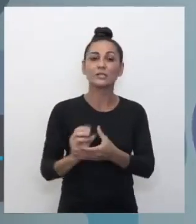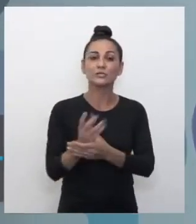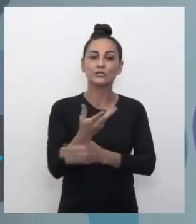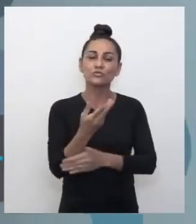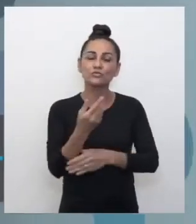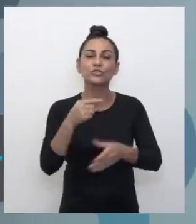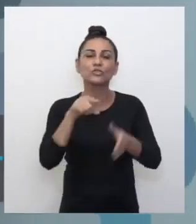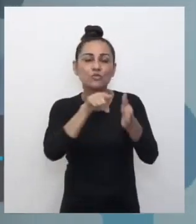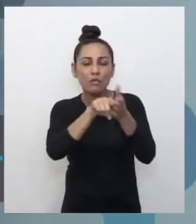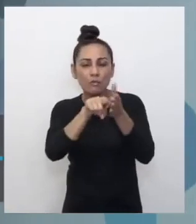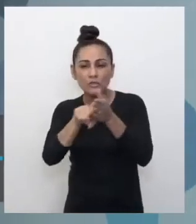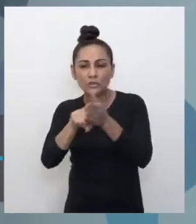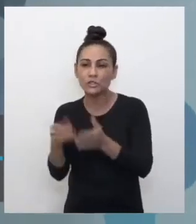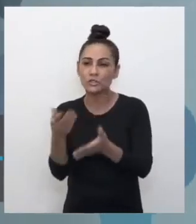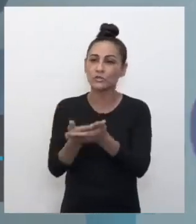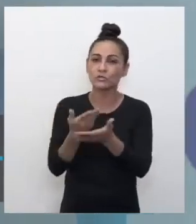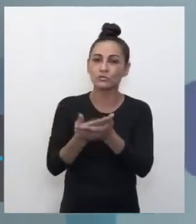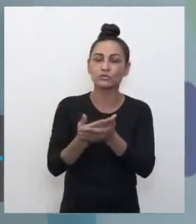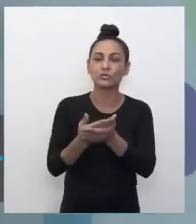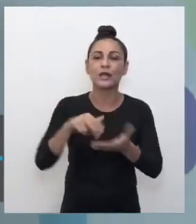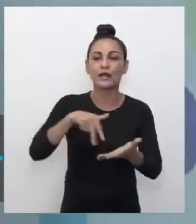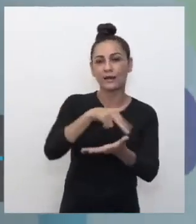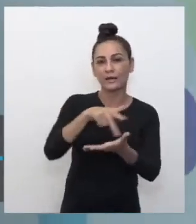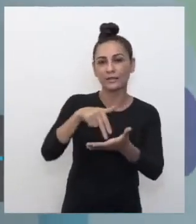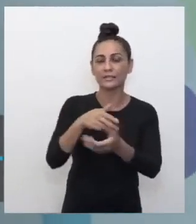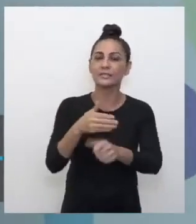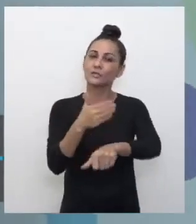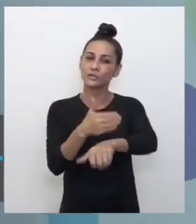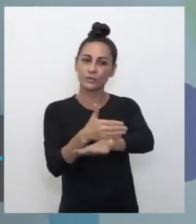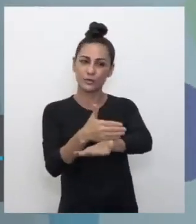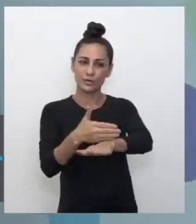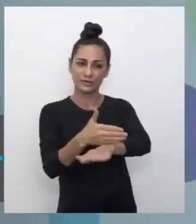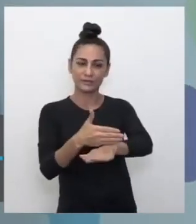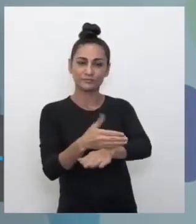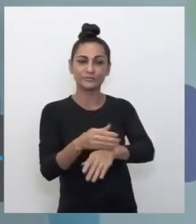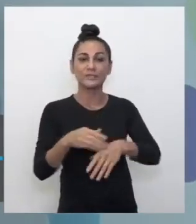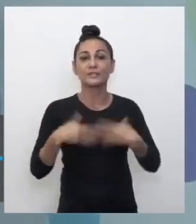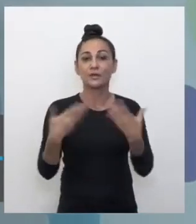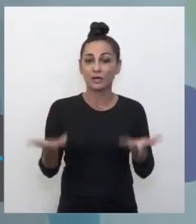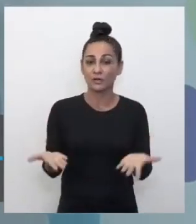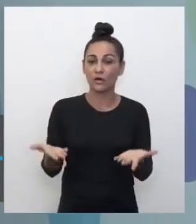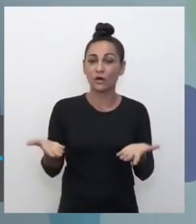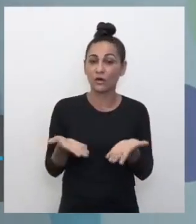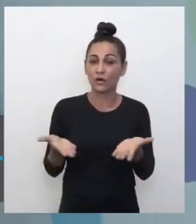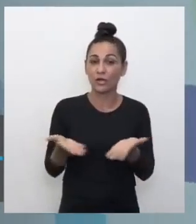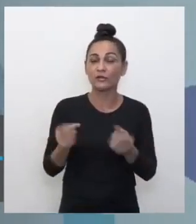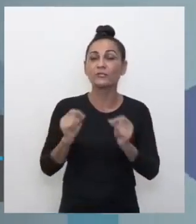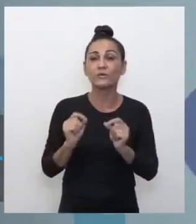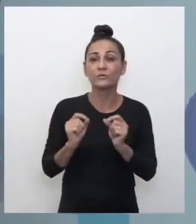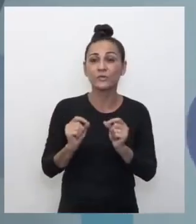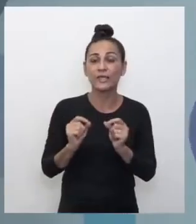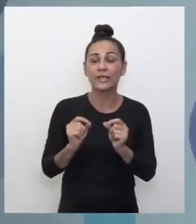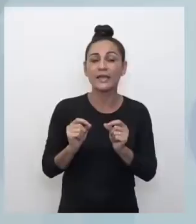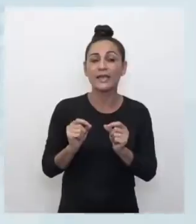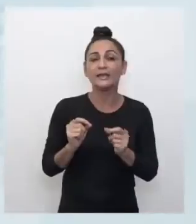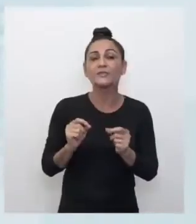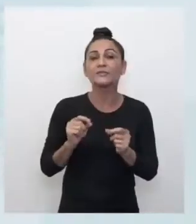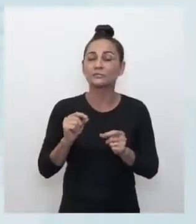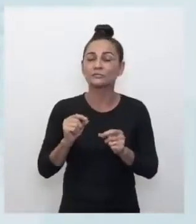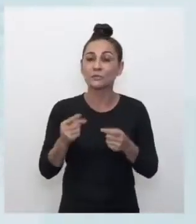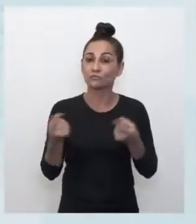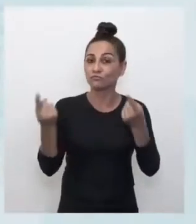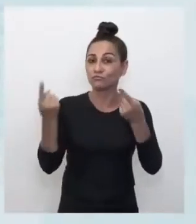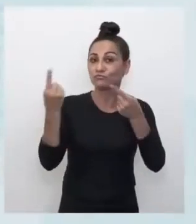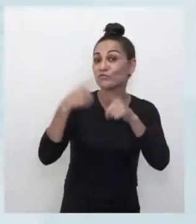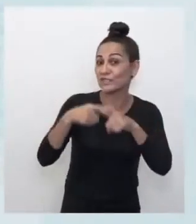estudos, à dança contemporânea, tá bom? Ao surgimento da dança contemporânea. Então agora, gente, vamos esboçar uma ação. Temos um